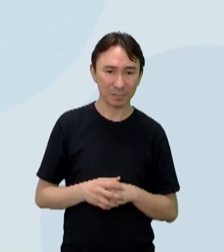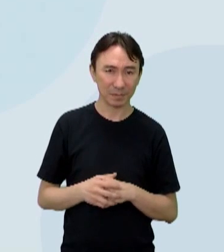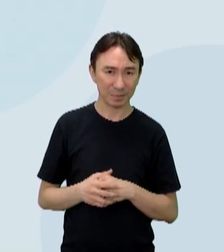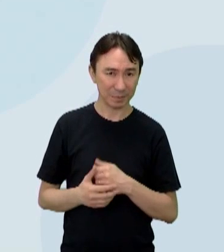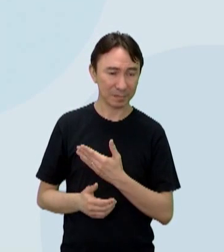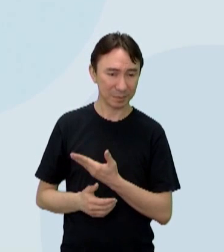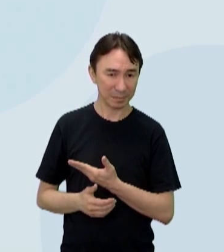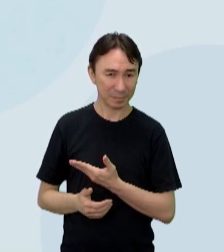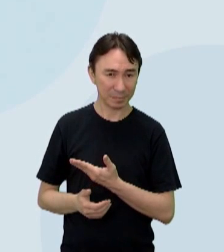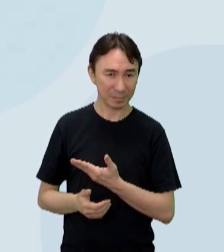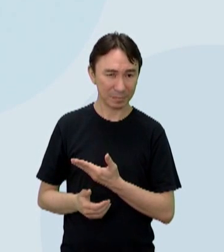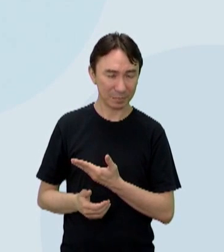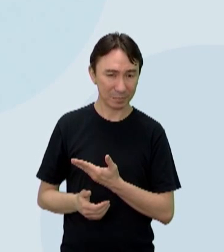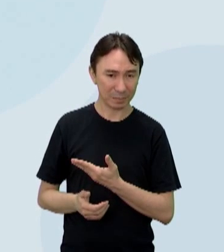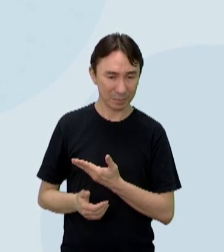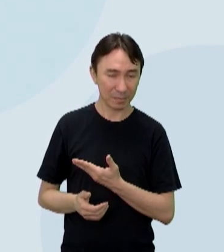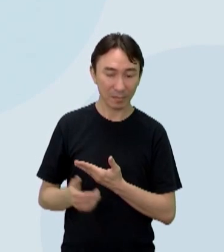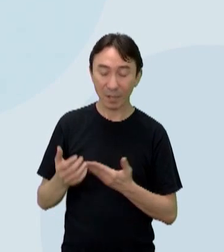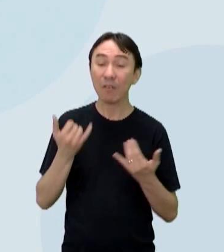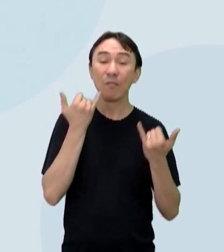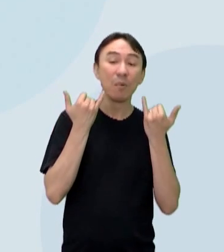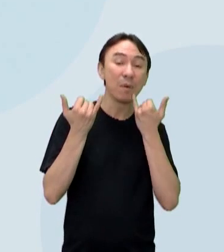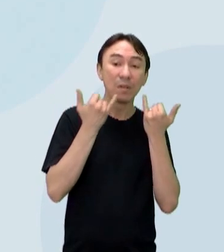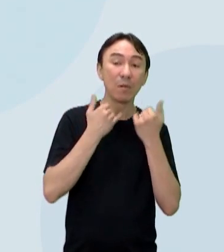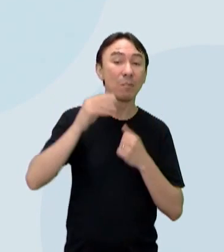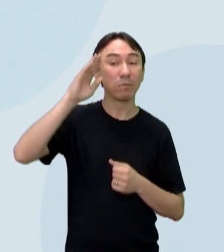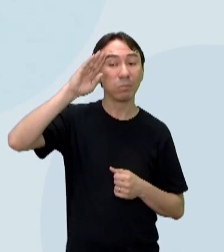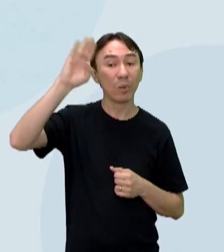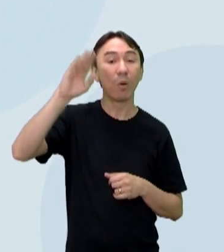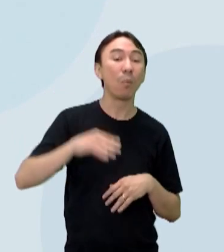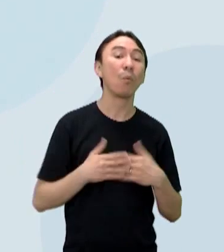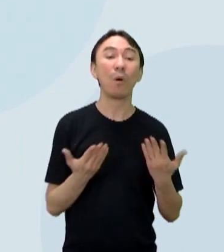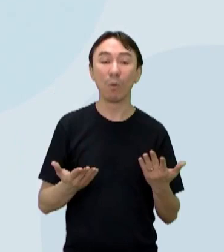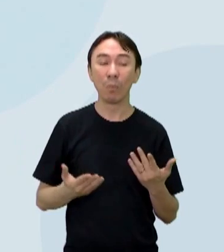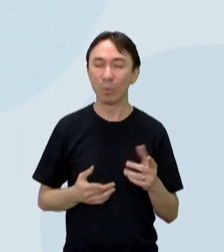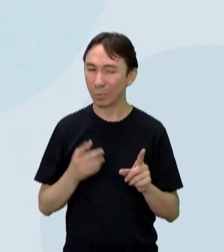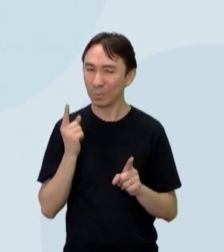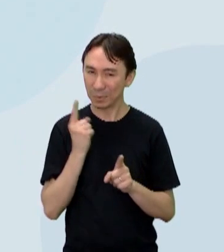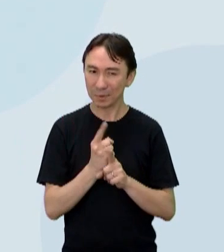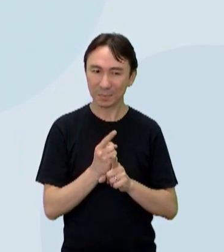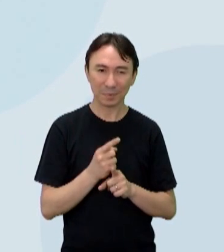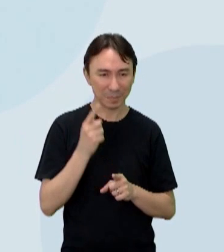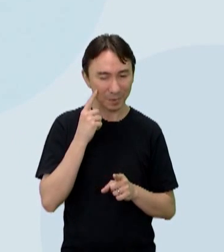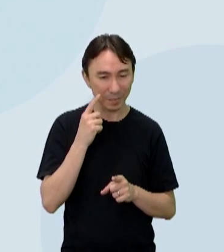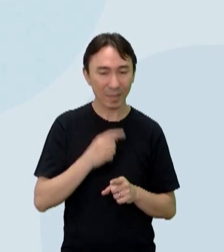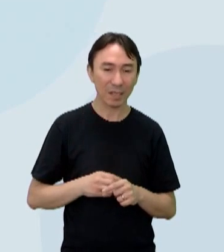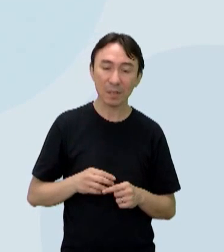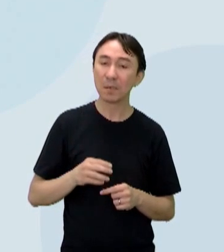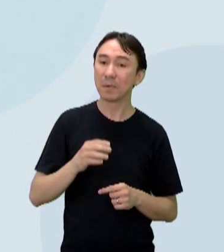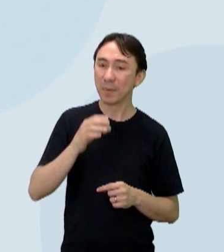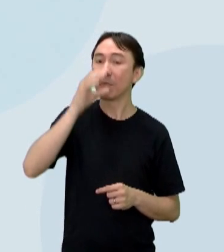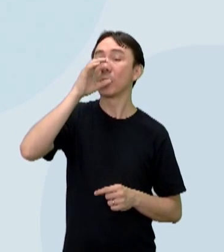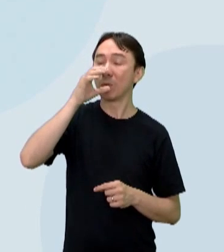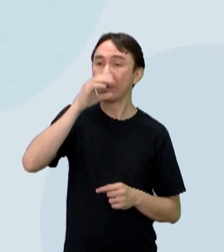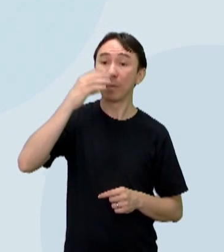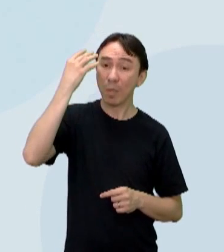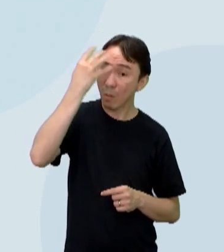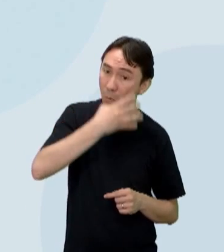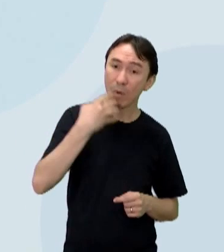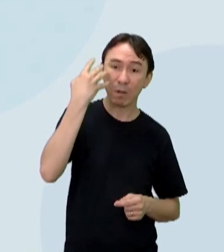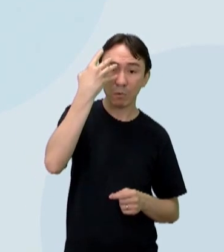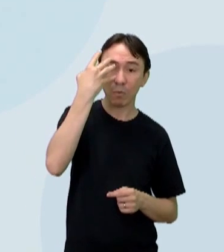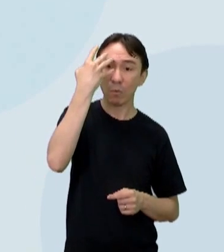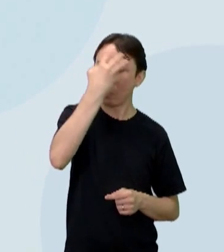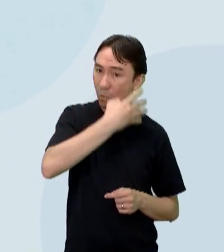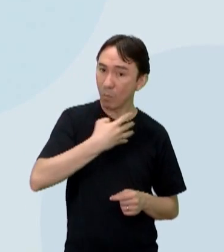estamos procurando a informação principal. Por isso, a bebida deve ser consumida de 4 em 4 horas, que é o tempo necessário